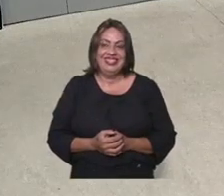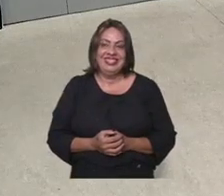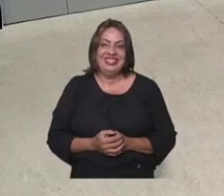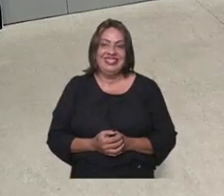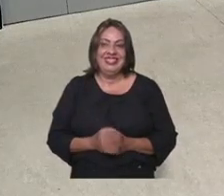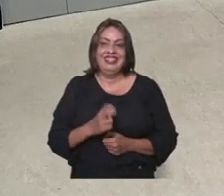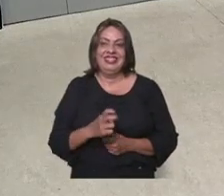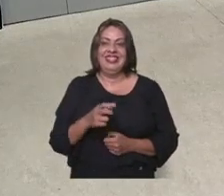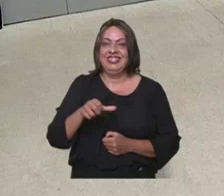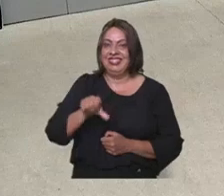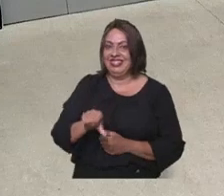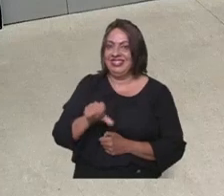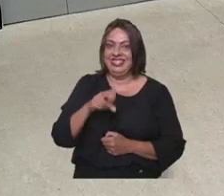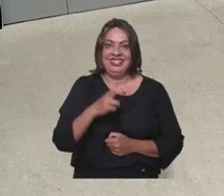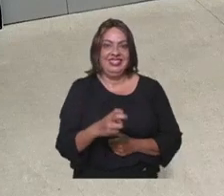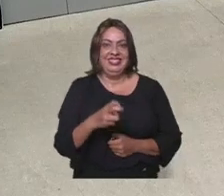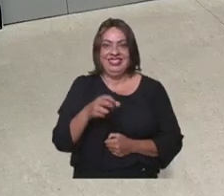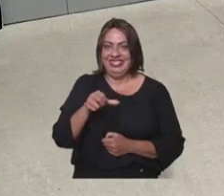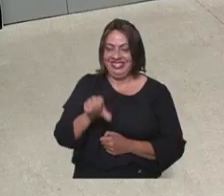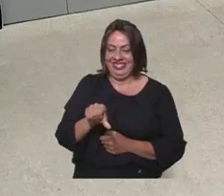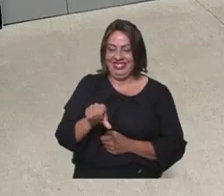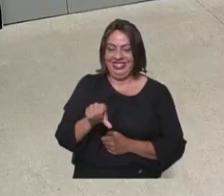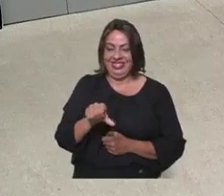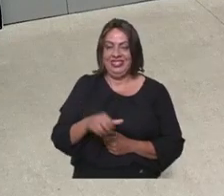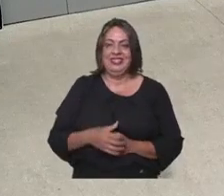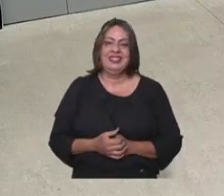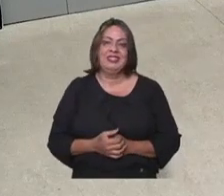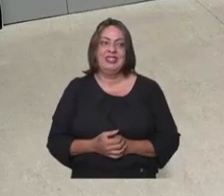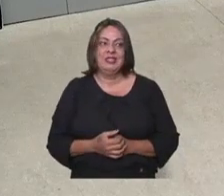33 e 59, 59.